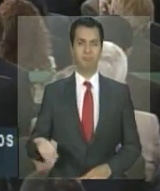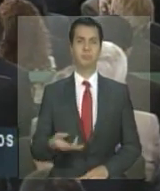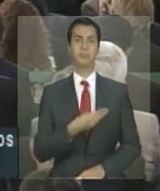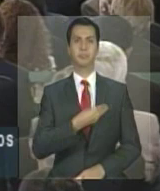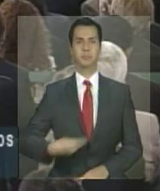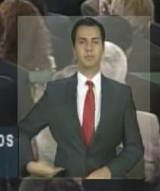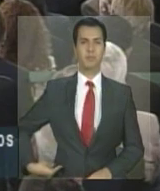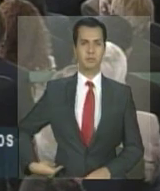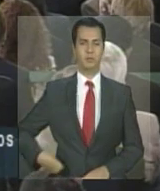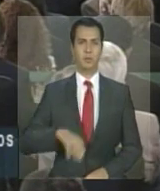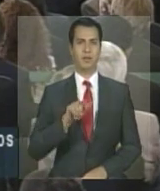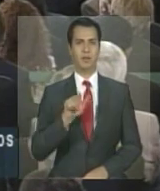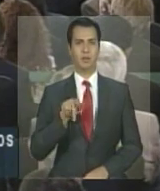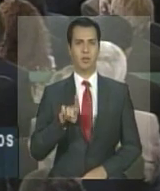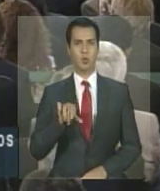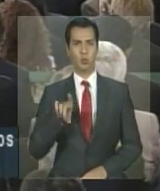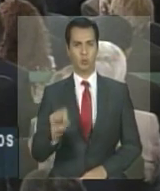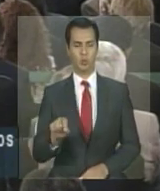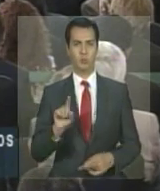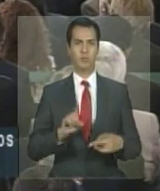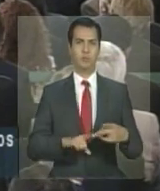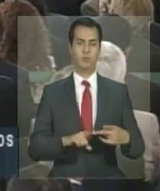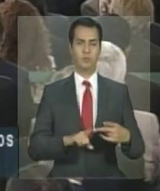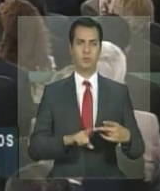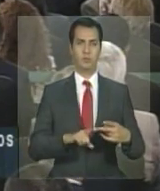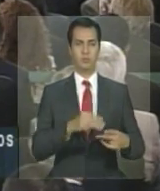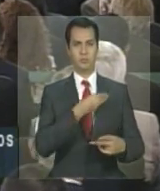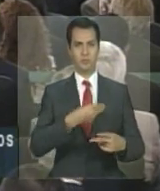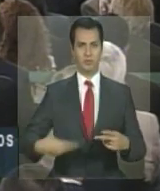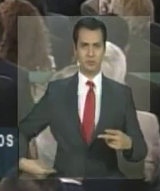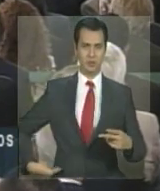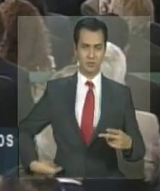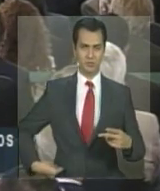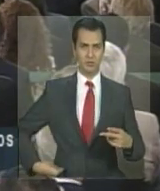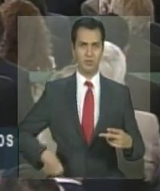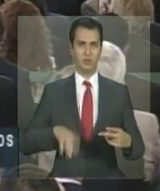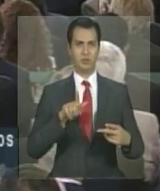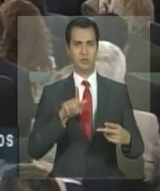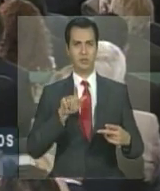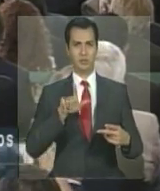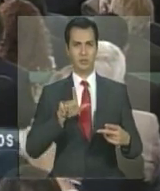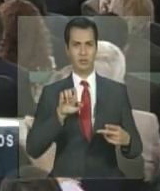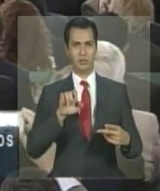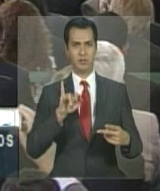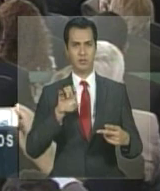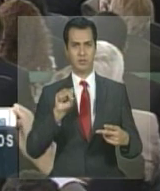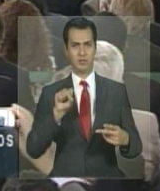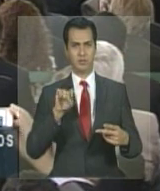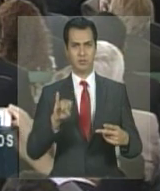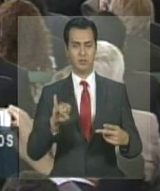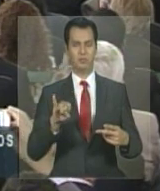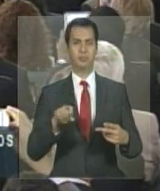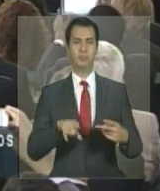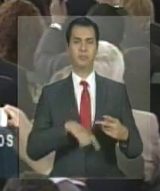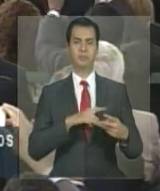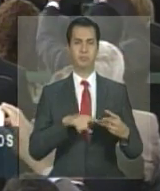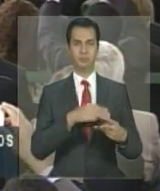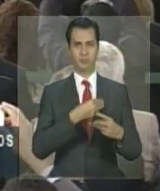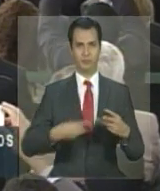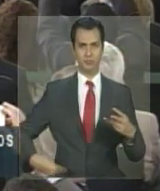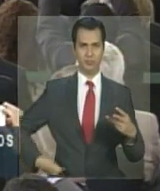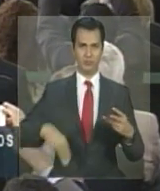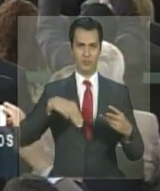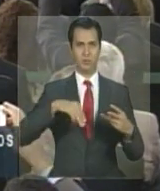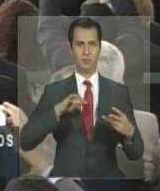ministro das Cidades, Agnaldo Ribeiro, a ministra da Casa Civil, Gleice Hoffmann, a ministra